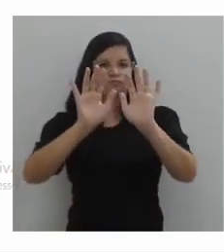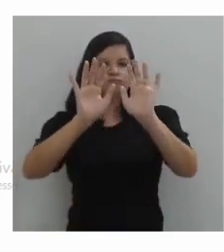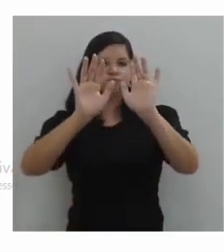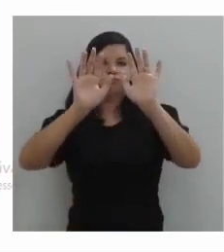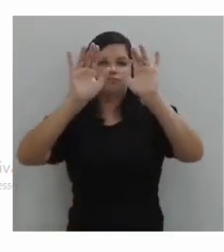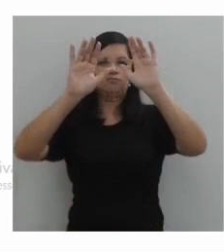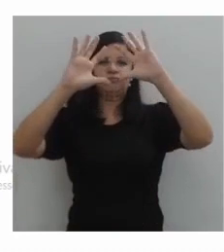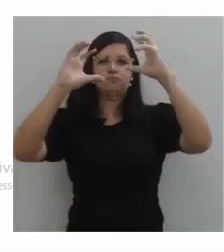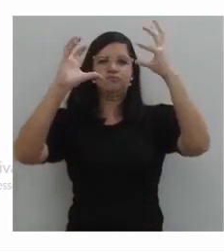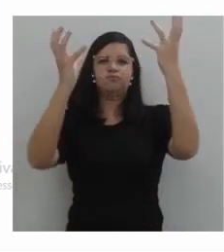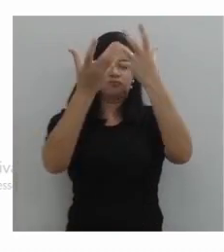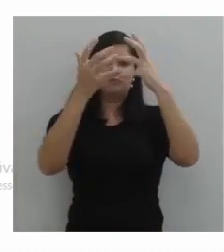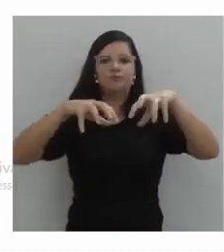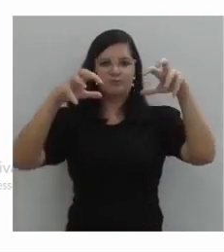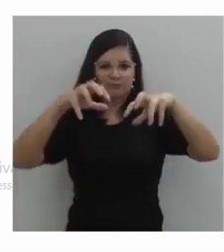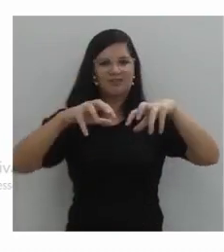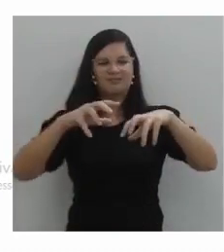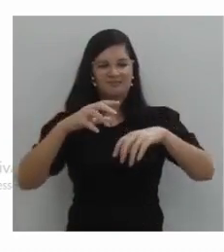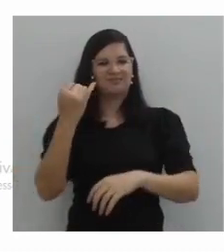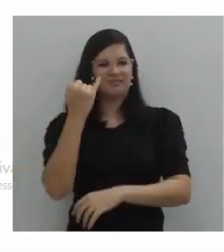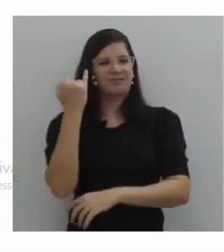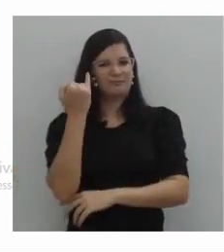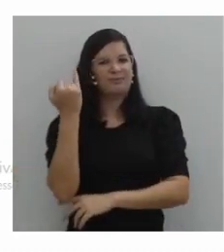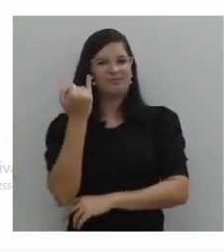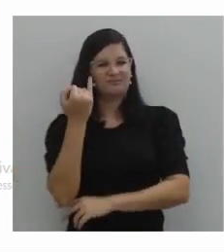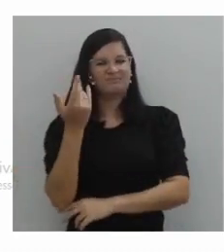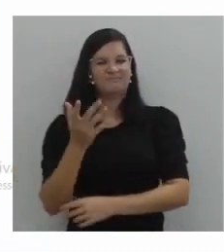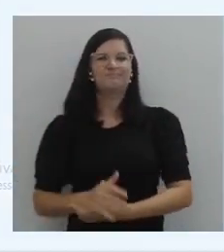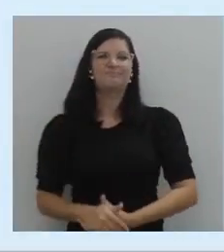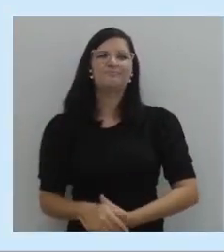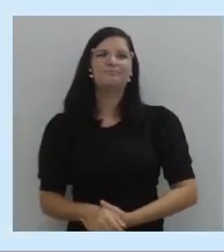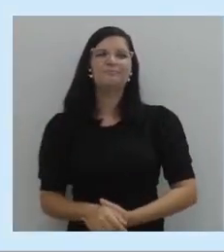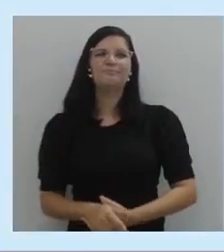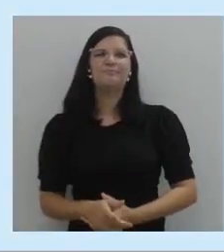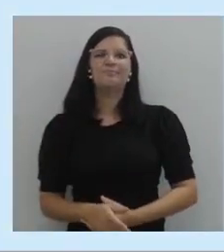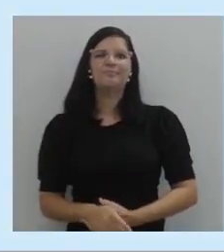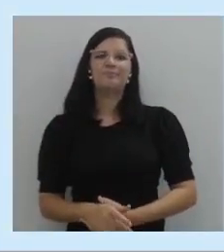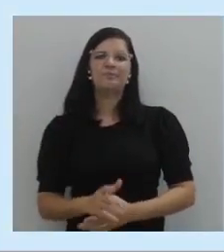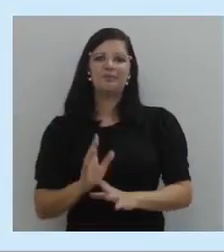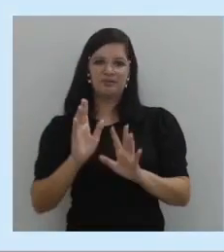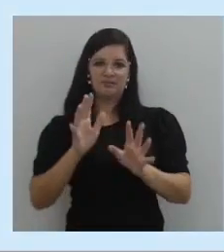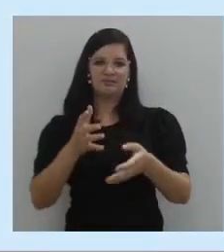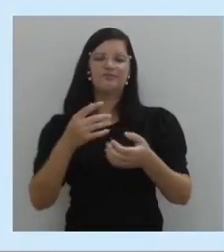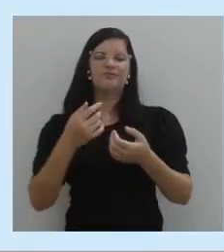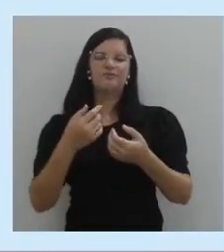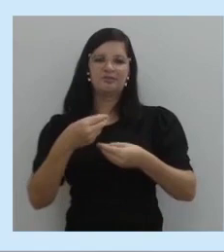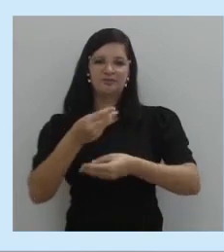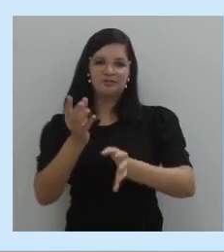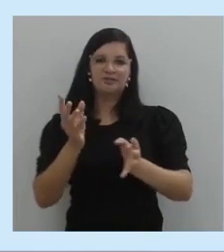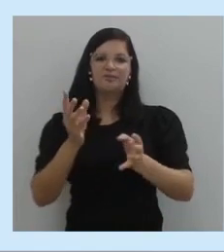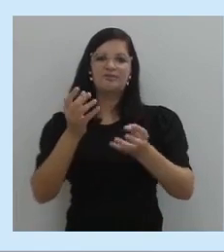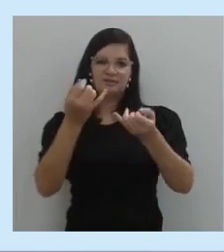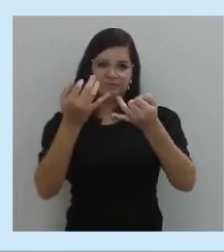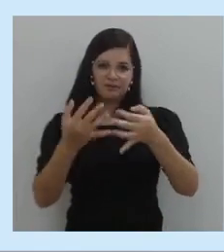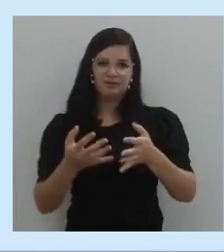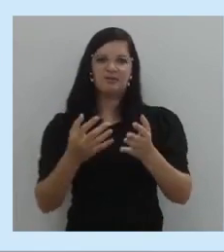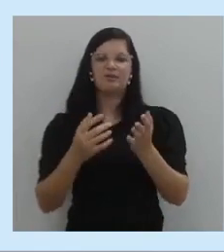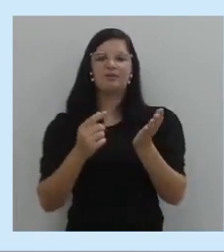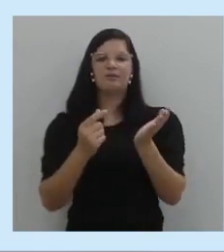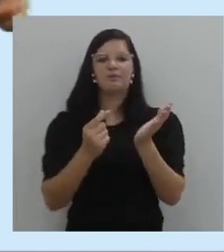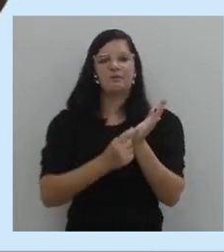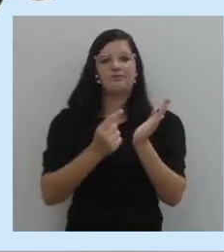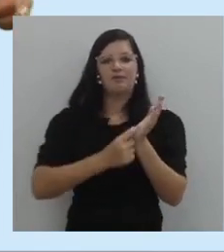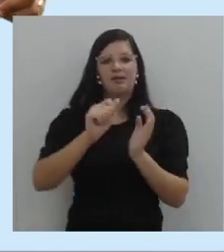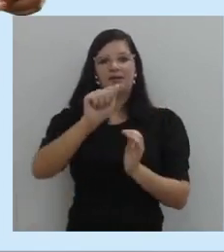cima, tá, gente? Então é bem interessante. Olha para mim, oitavo ano. Deixei um documentário falando sobre esses rios voadores lá na